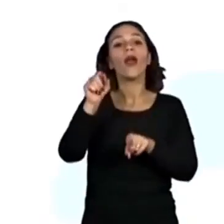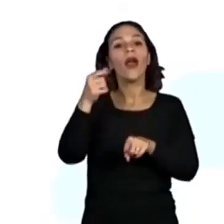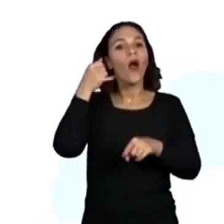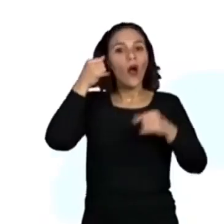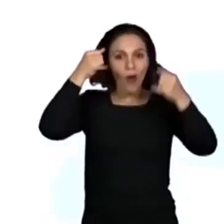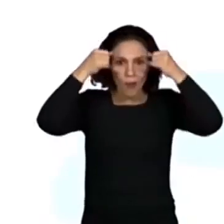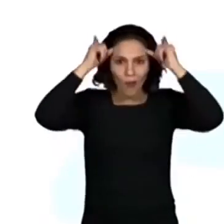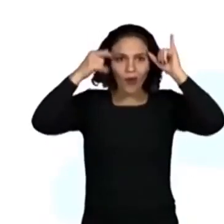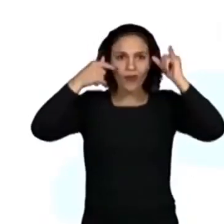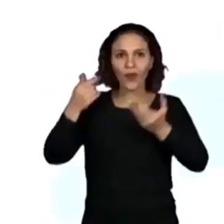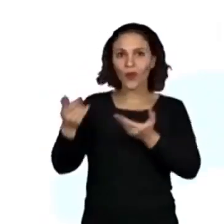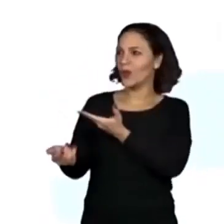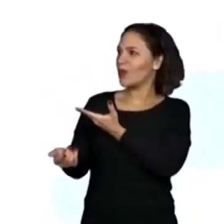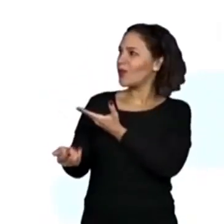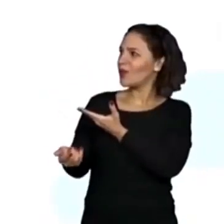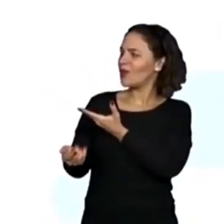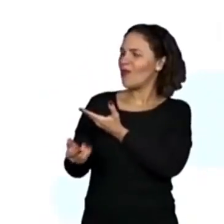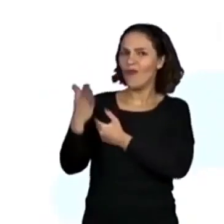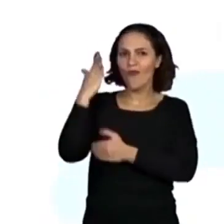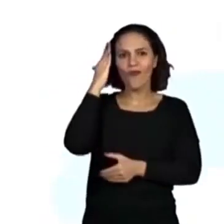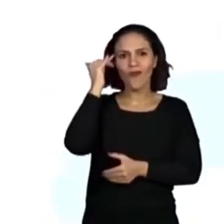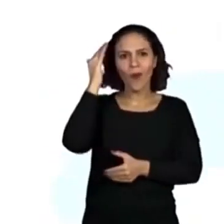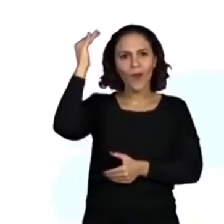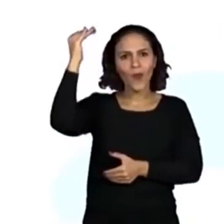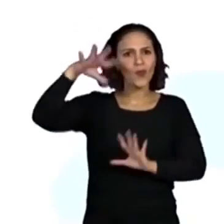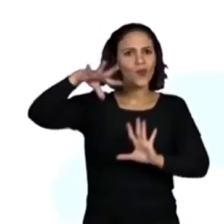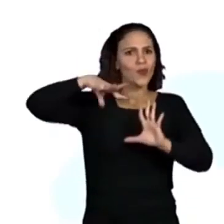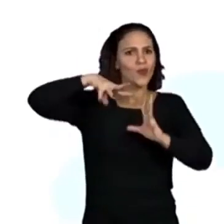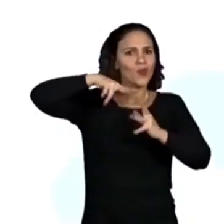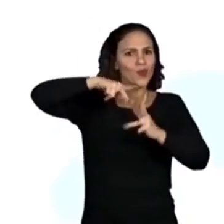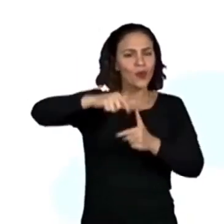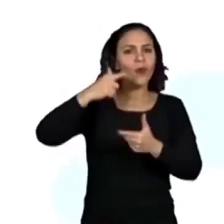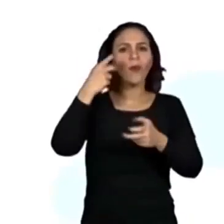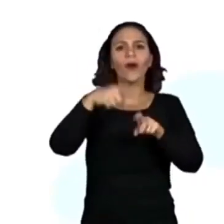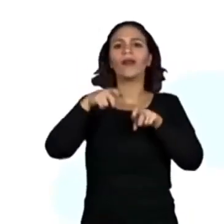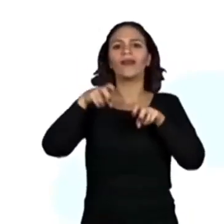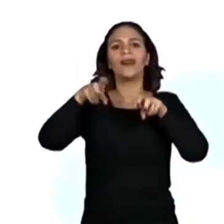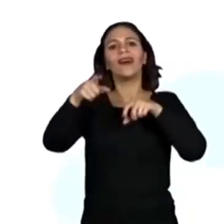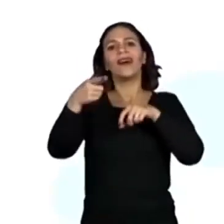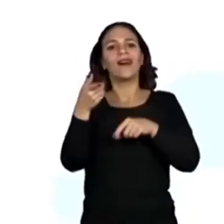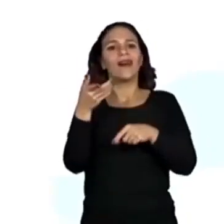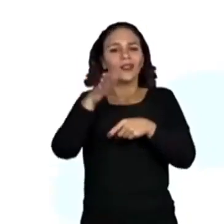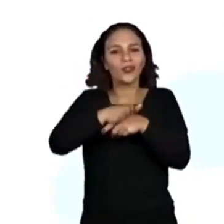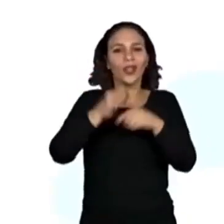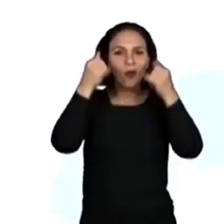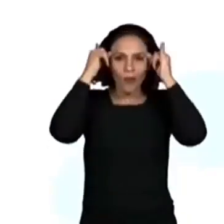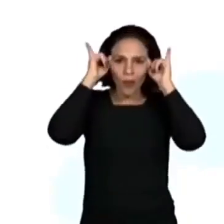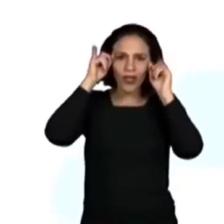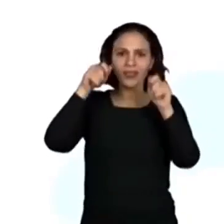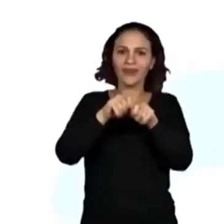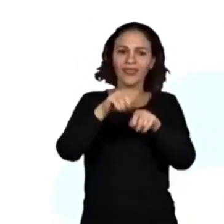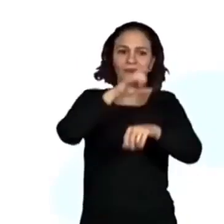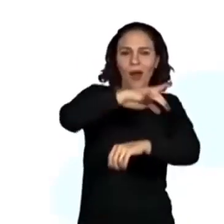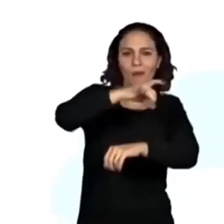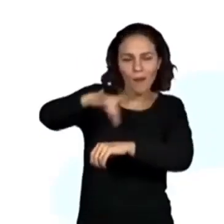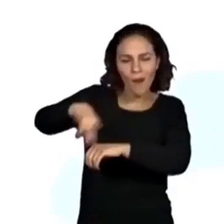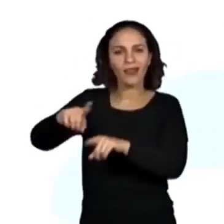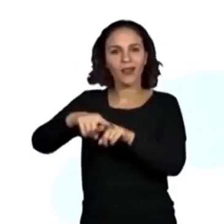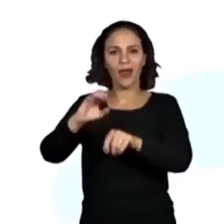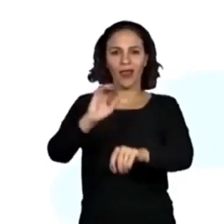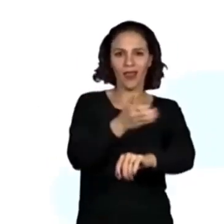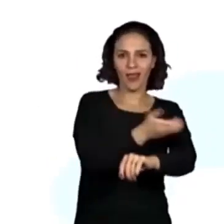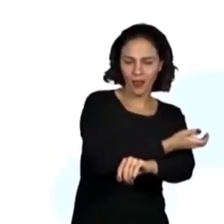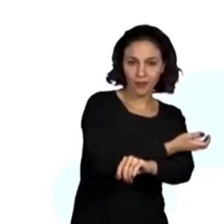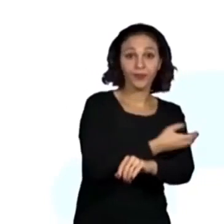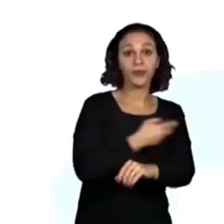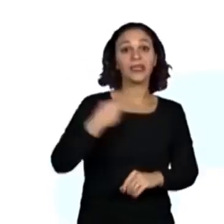ficou muito famoso, muito conhecido por esse período. A fotografia número 2, ela é de